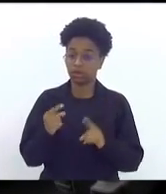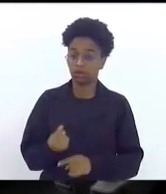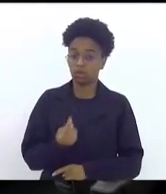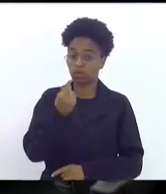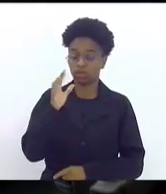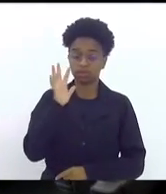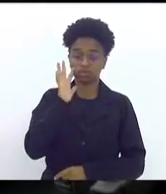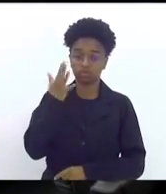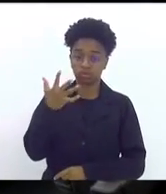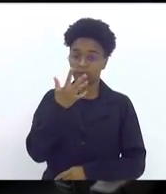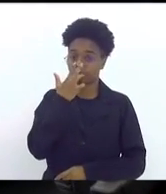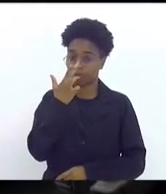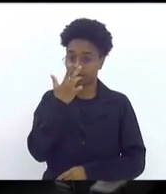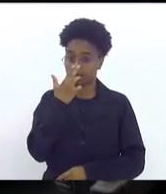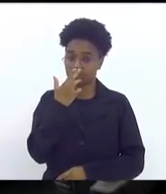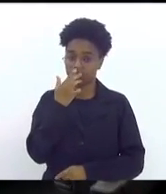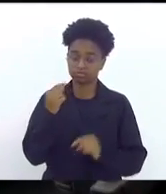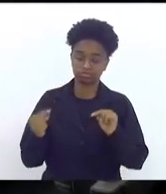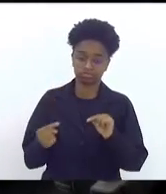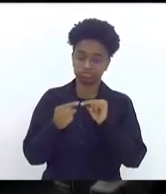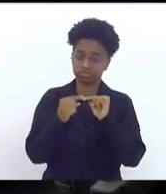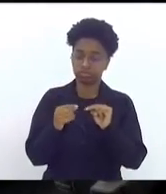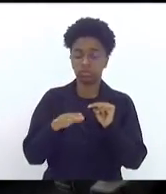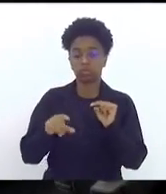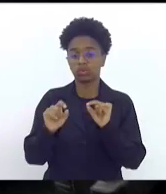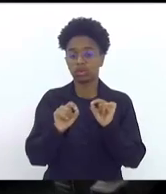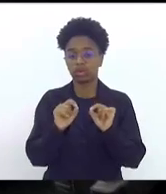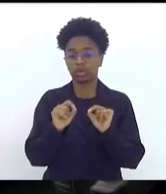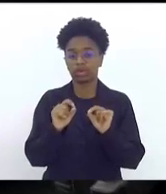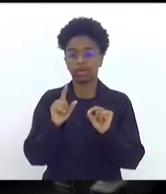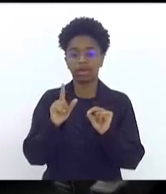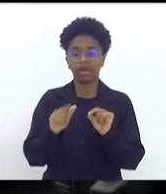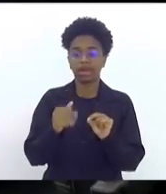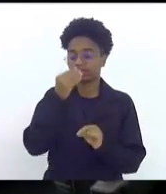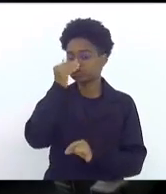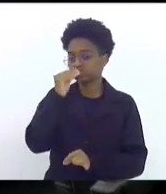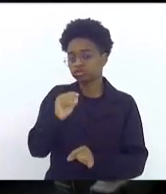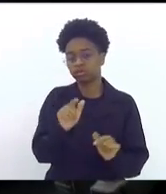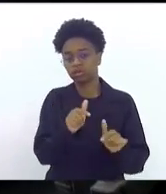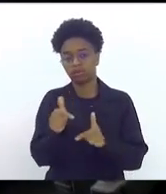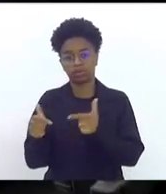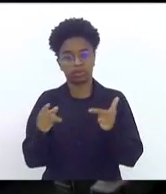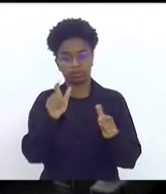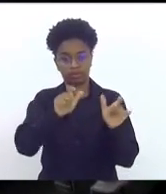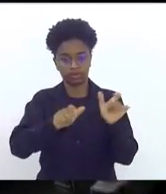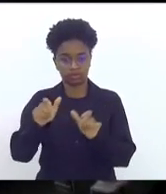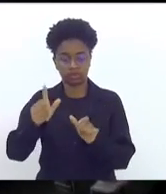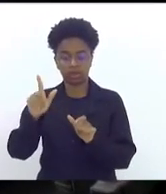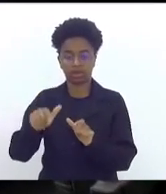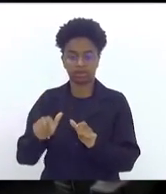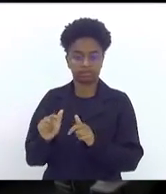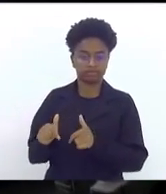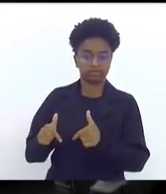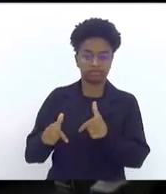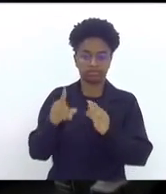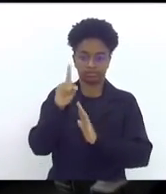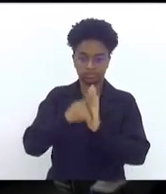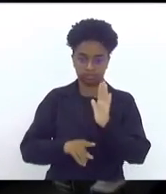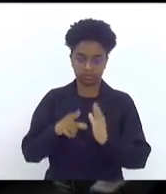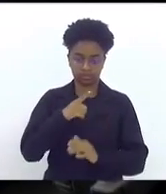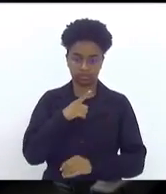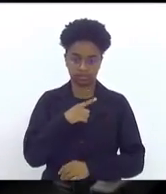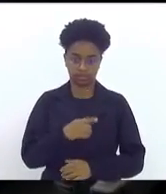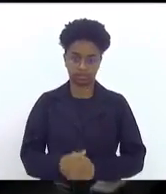que parece justificar esse tipo de situação é a perversidade, é o desprezo do outro como sujeito de direitos. Isto